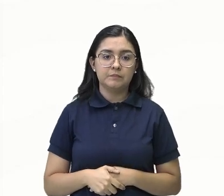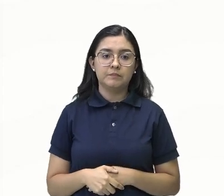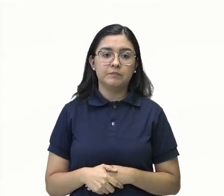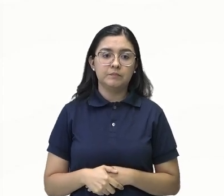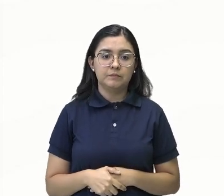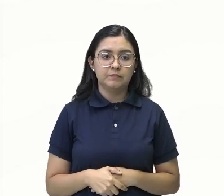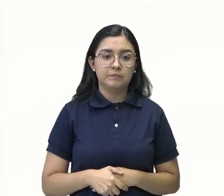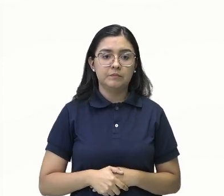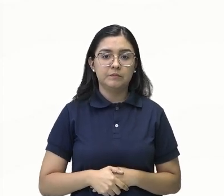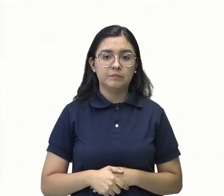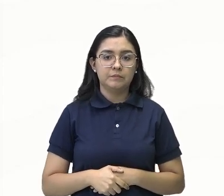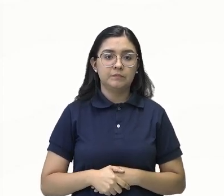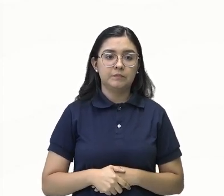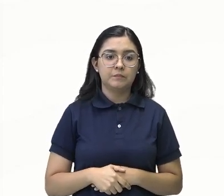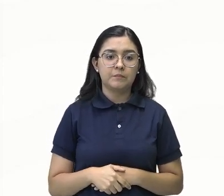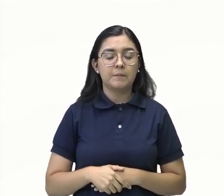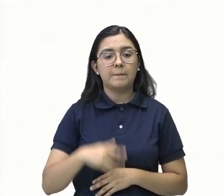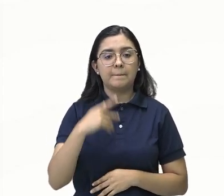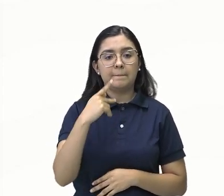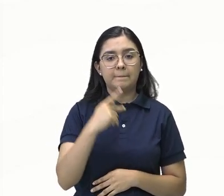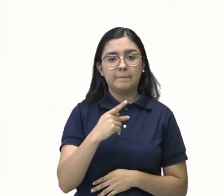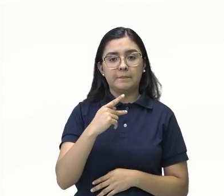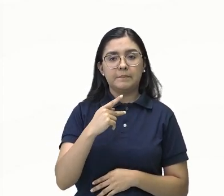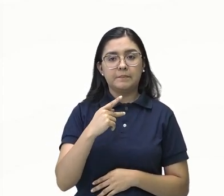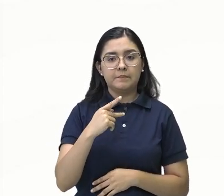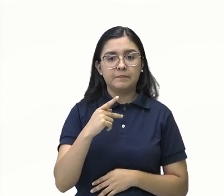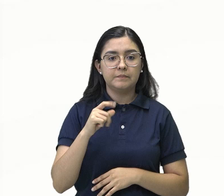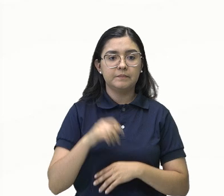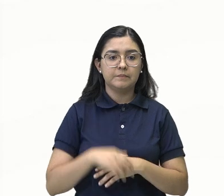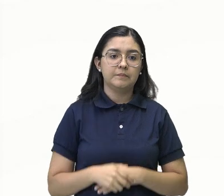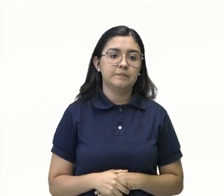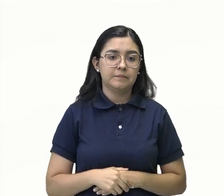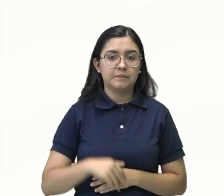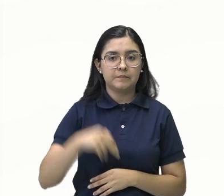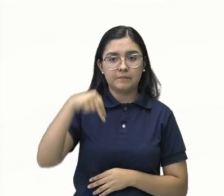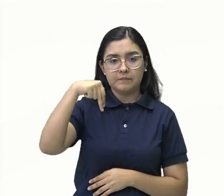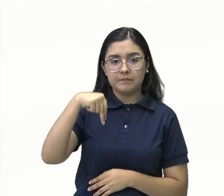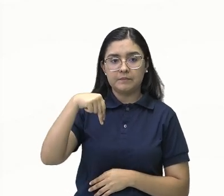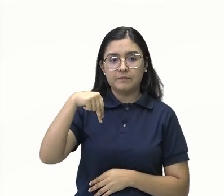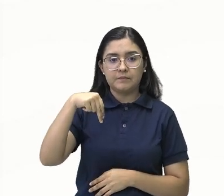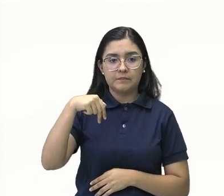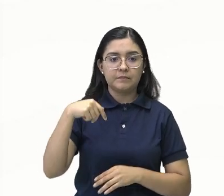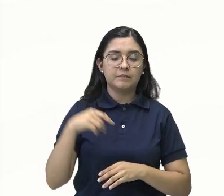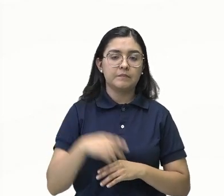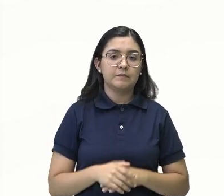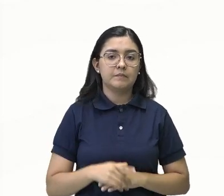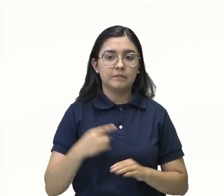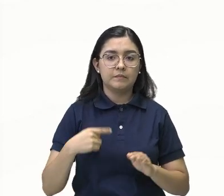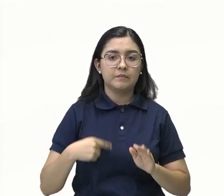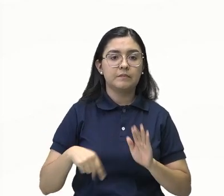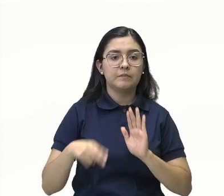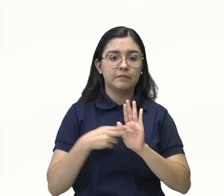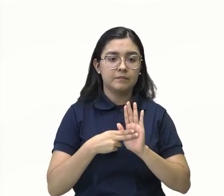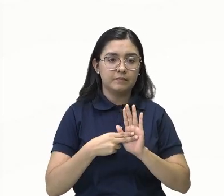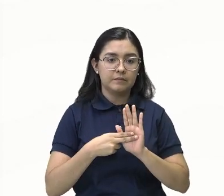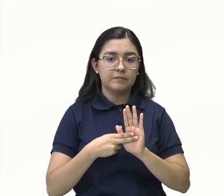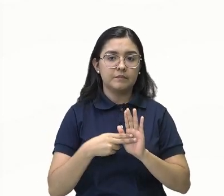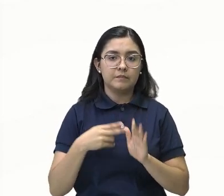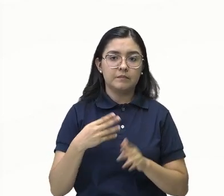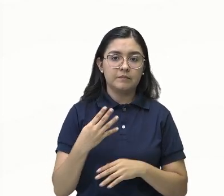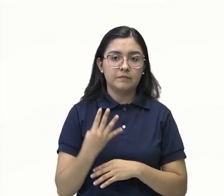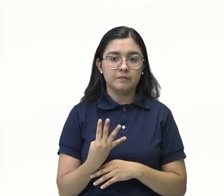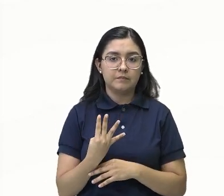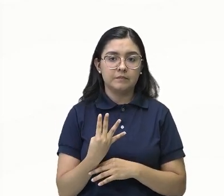Permutação vai ser igual a n fatorial, onde meu n é 4, ok? Então,